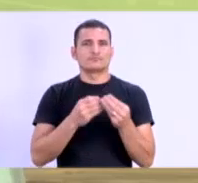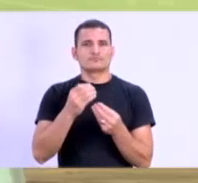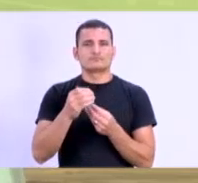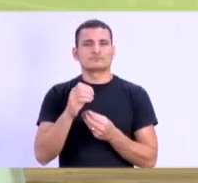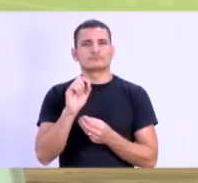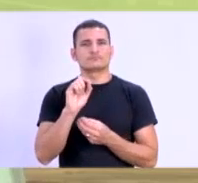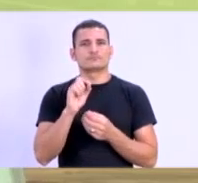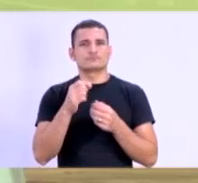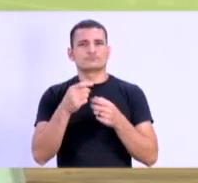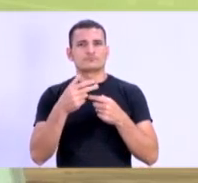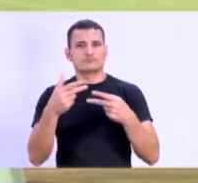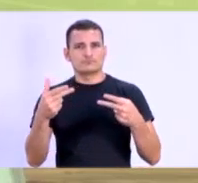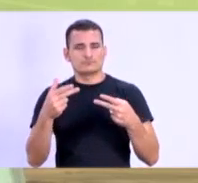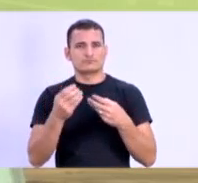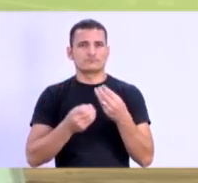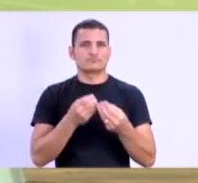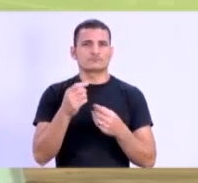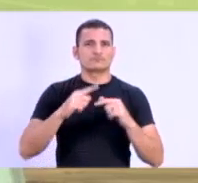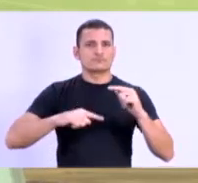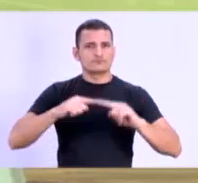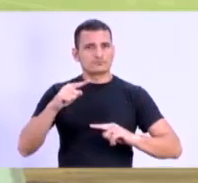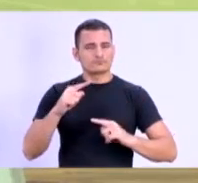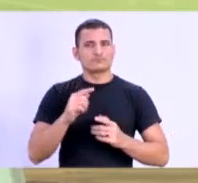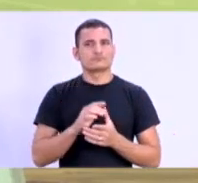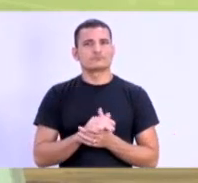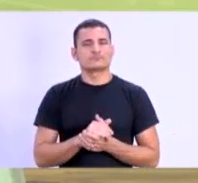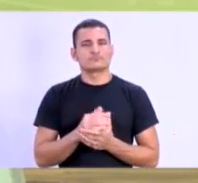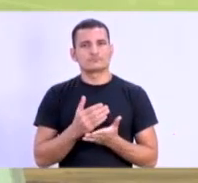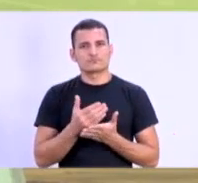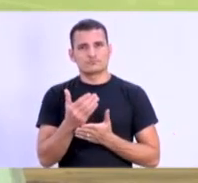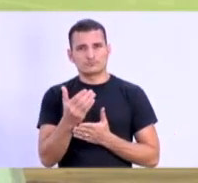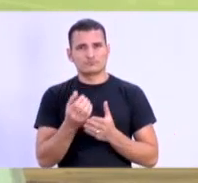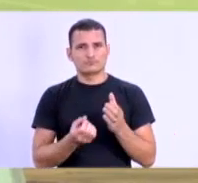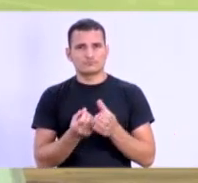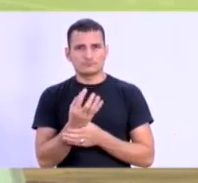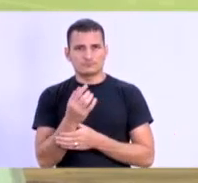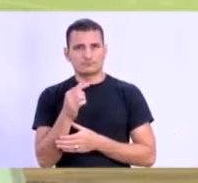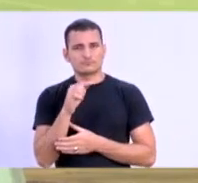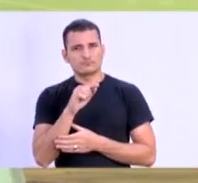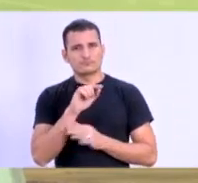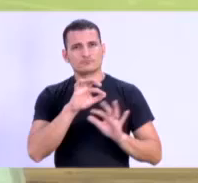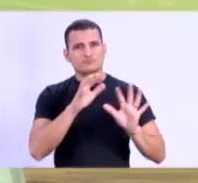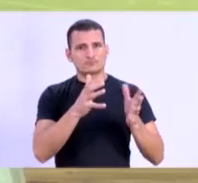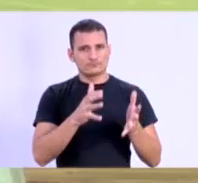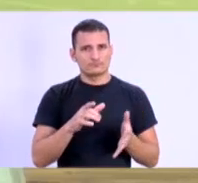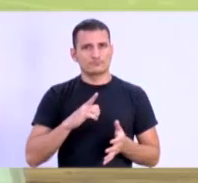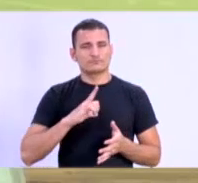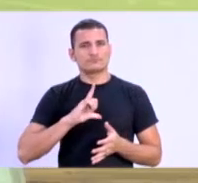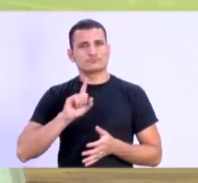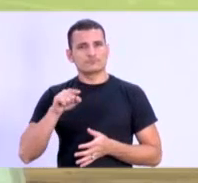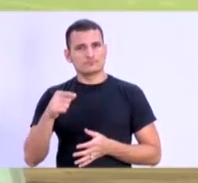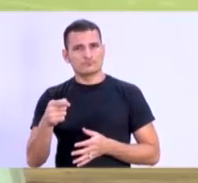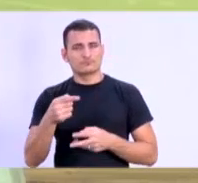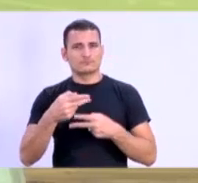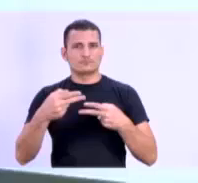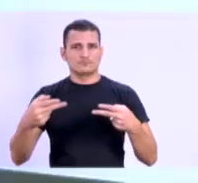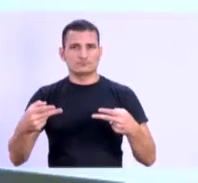o objeto, como é que vai ser o produto. E a partir do momento que se cria a partir desse molde é que nós temos o objeto.